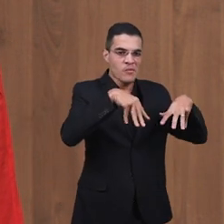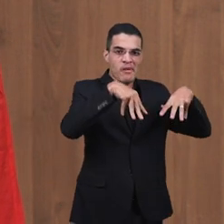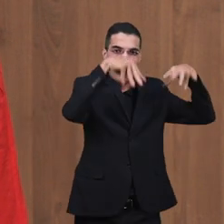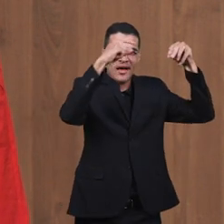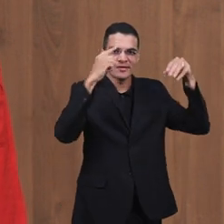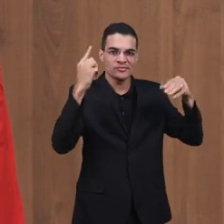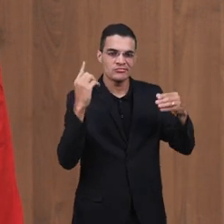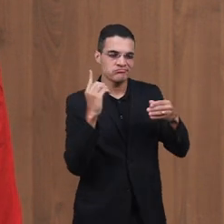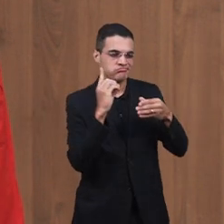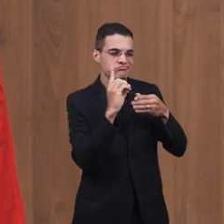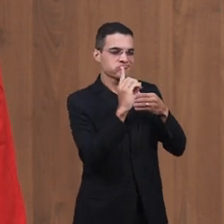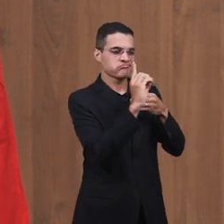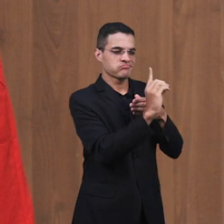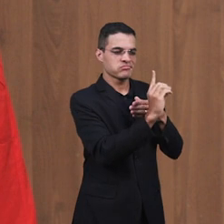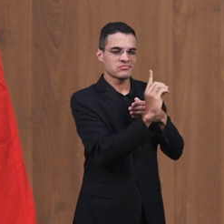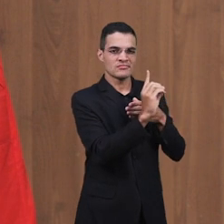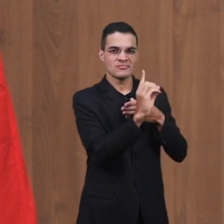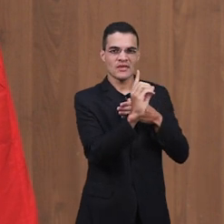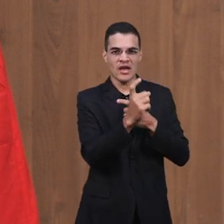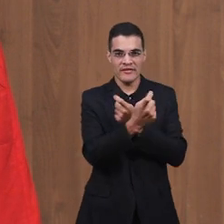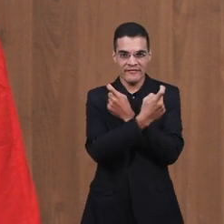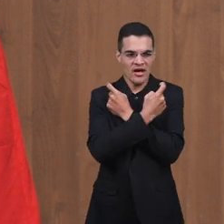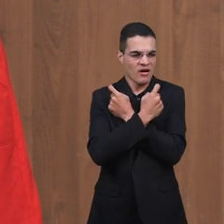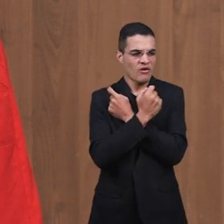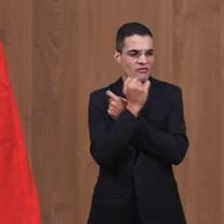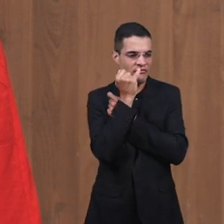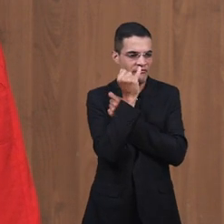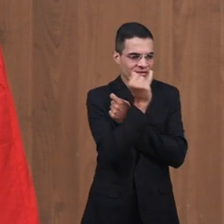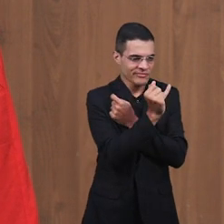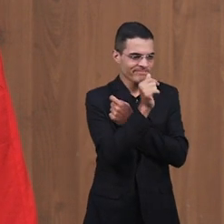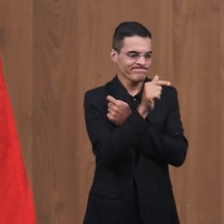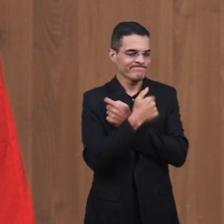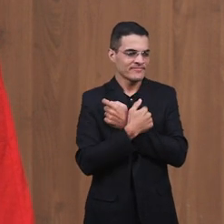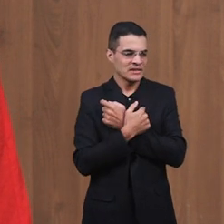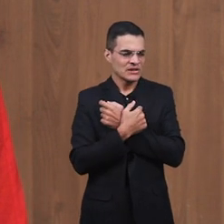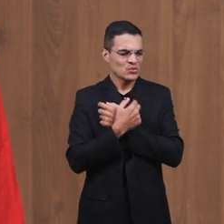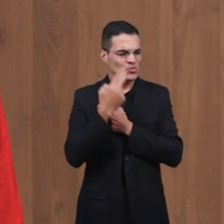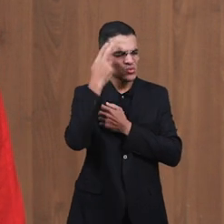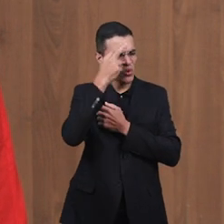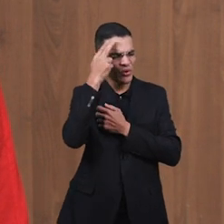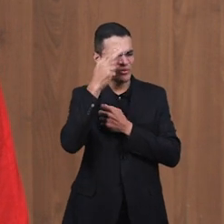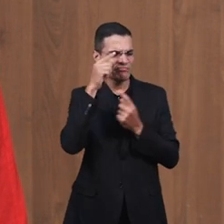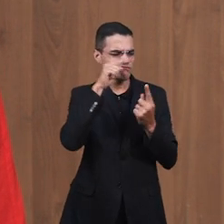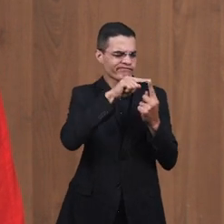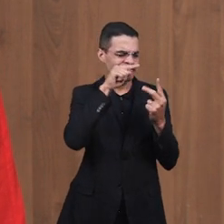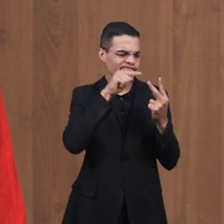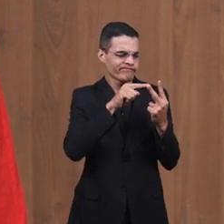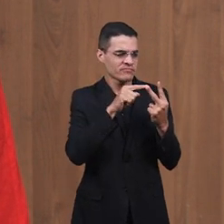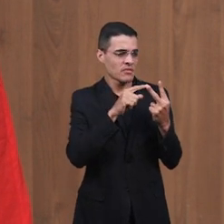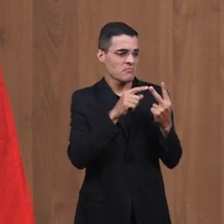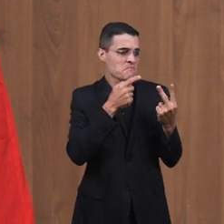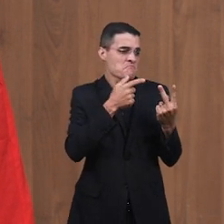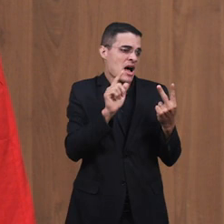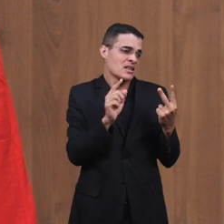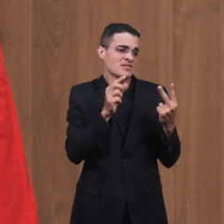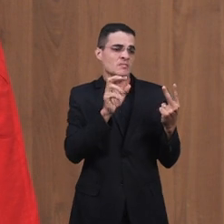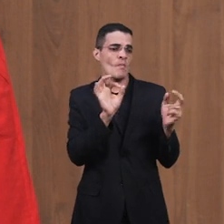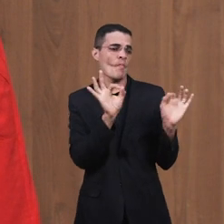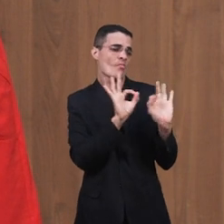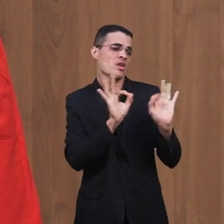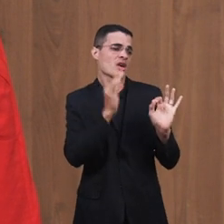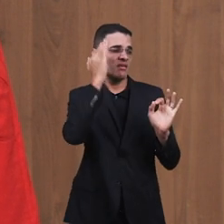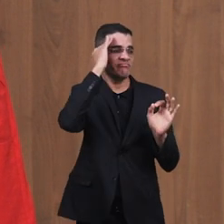palácio. Lá, Faraó contou a José os sonhos e disse que ninguém no seu reino